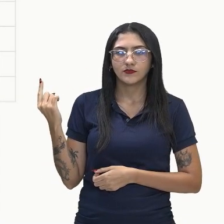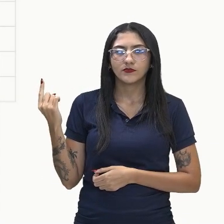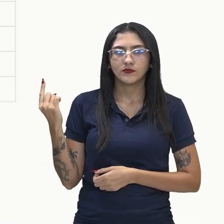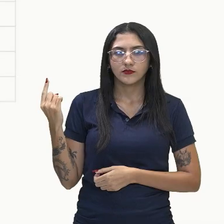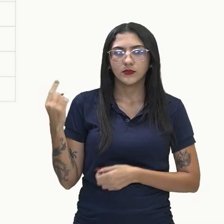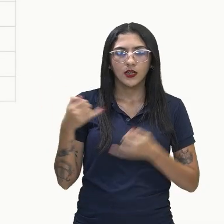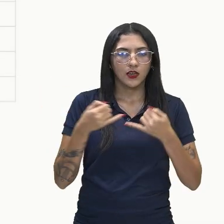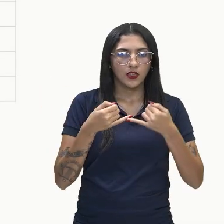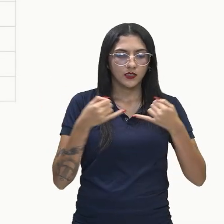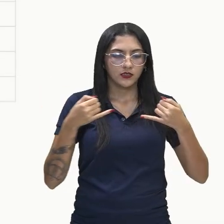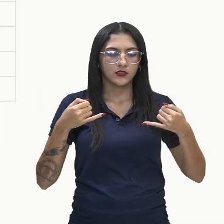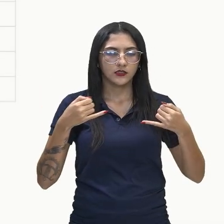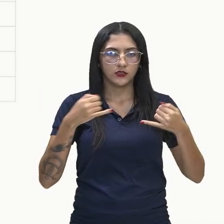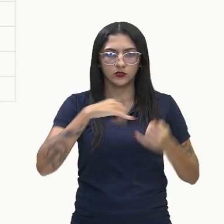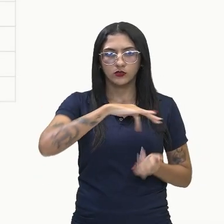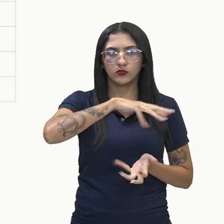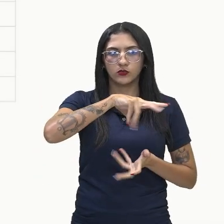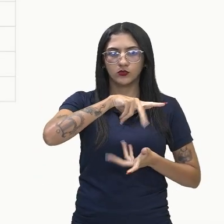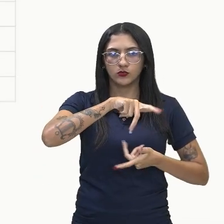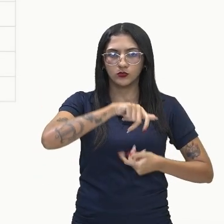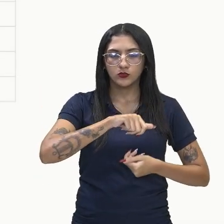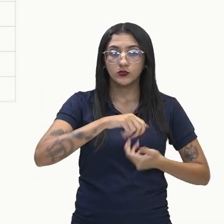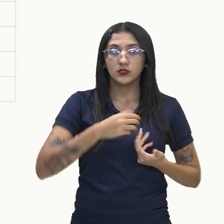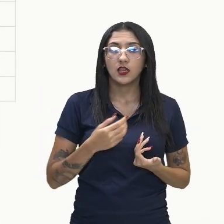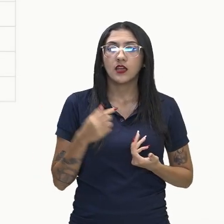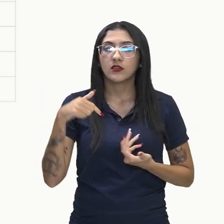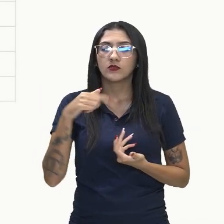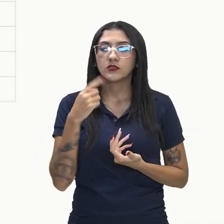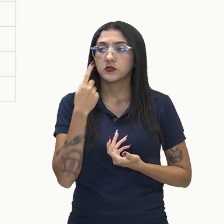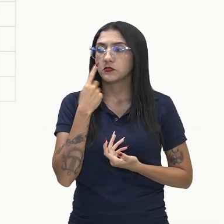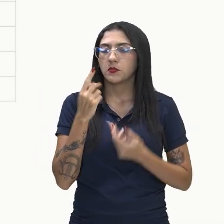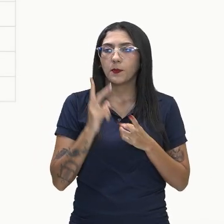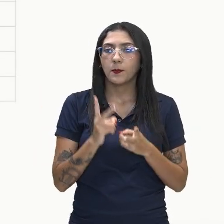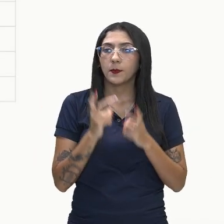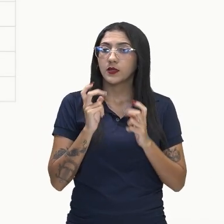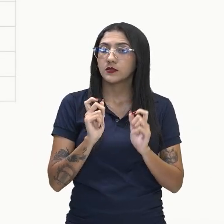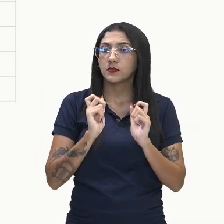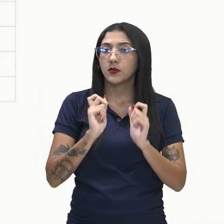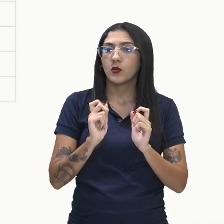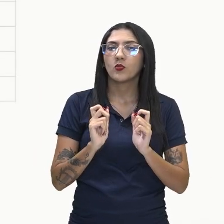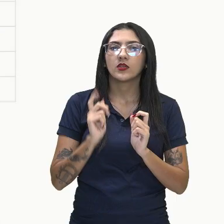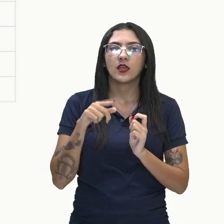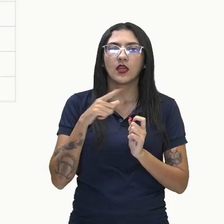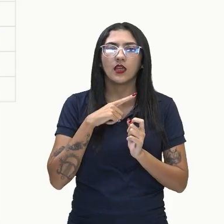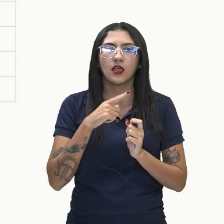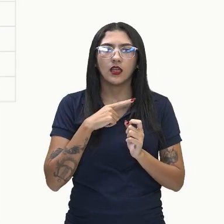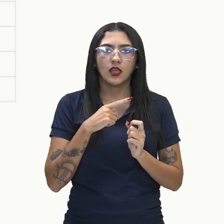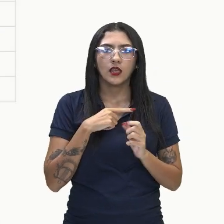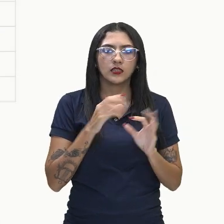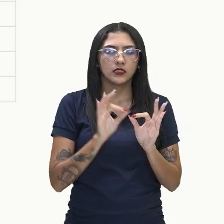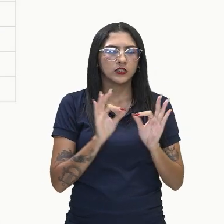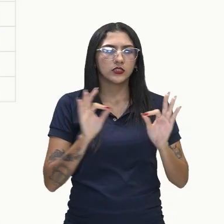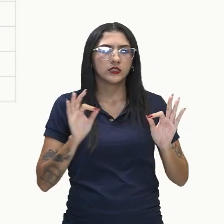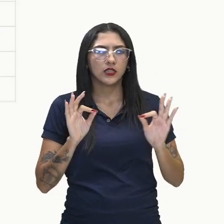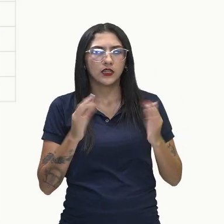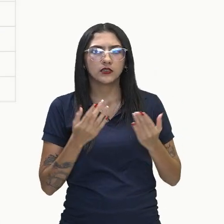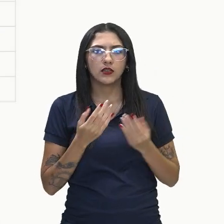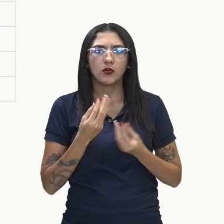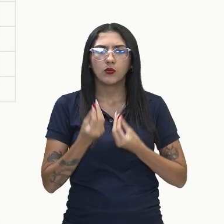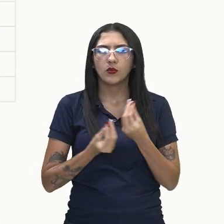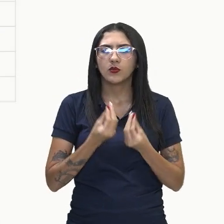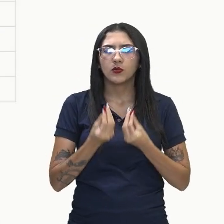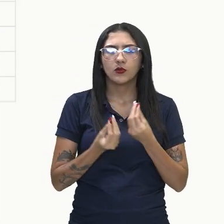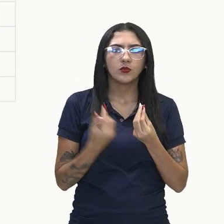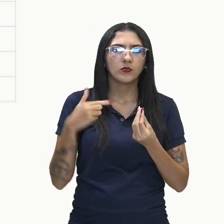bom? E aqui, olha, eu vou observar a distância em graus. A distância em graus, gente,